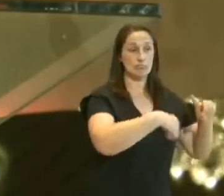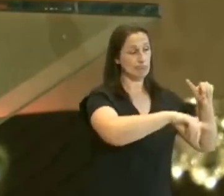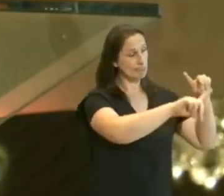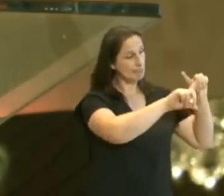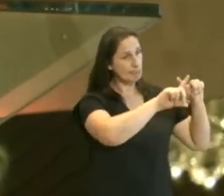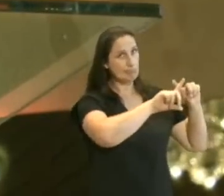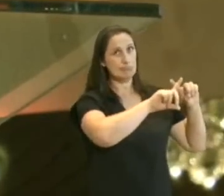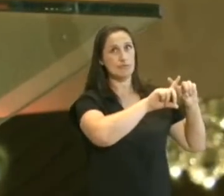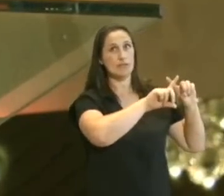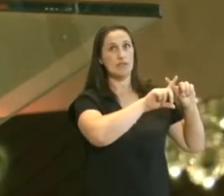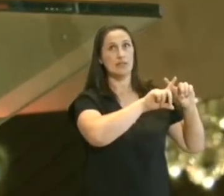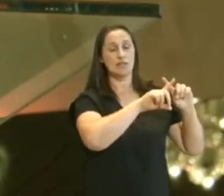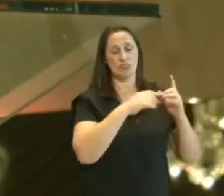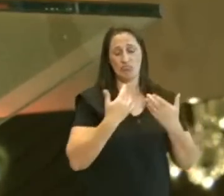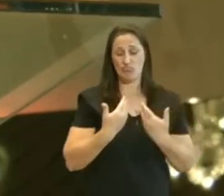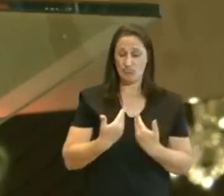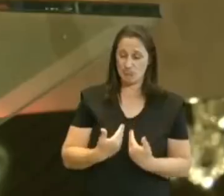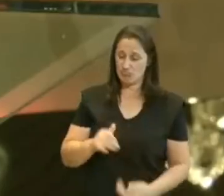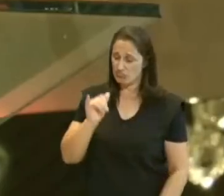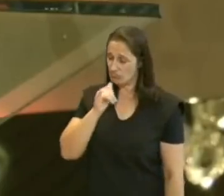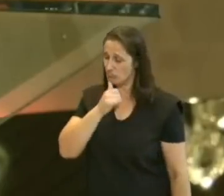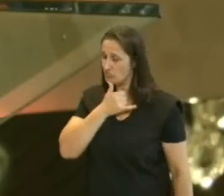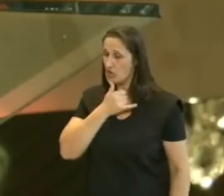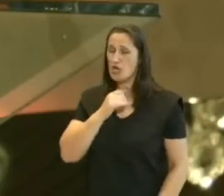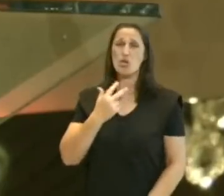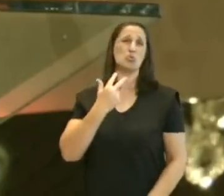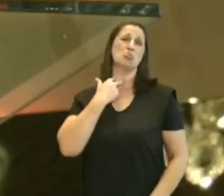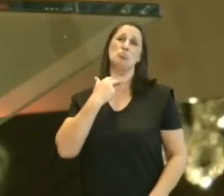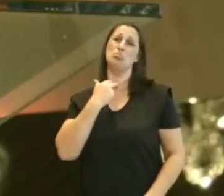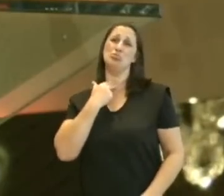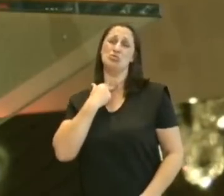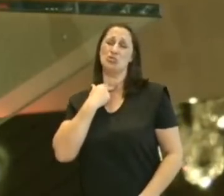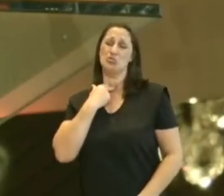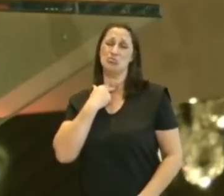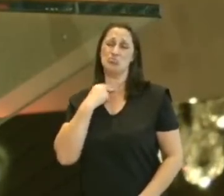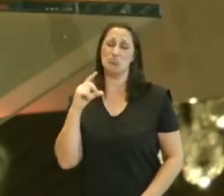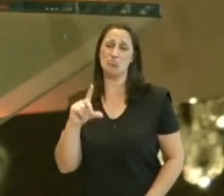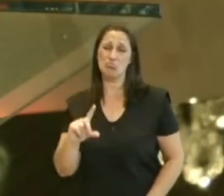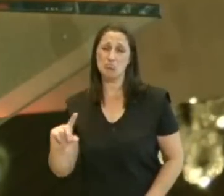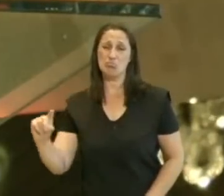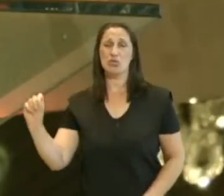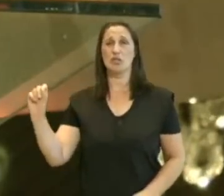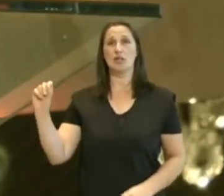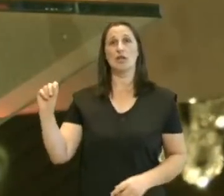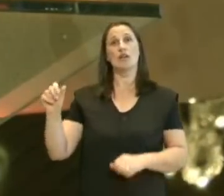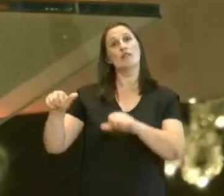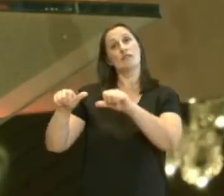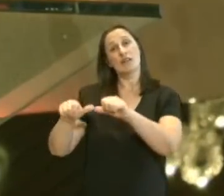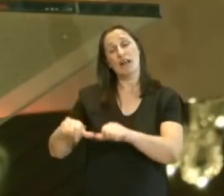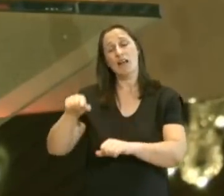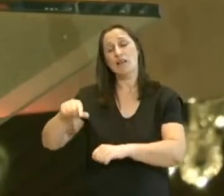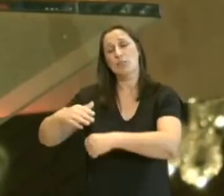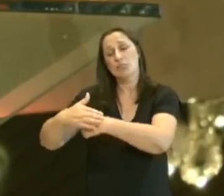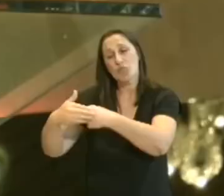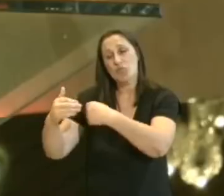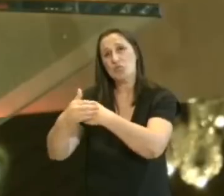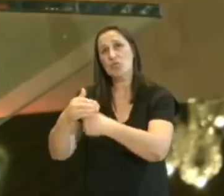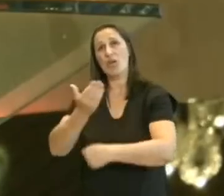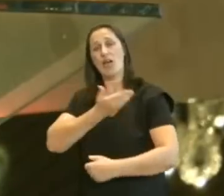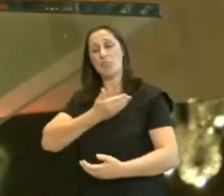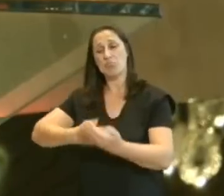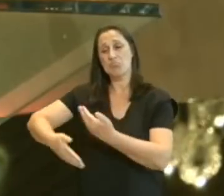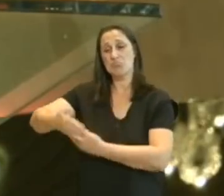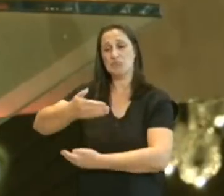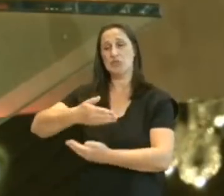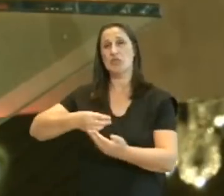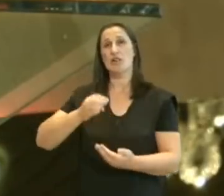não podiam ir embora, porque eles tinham que ficar ali algum tempo para consolar os seus amigos. E eles